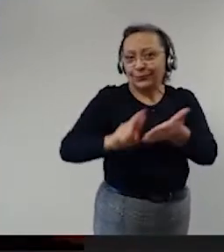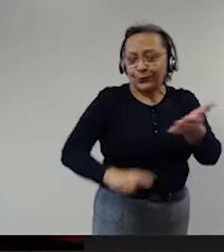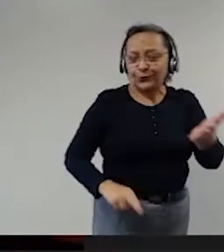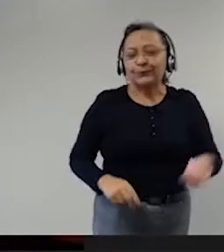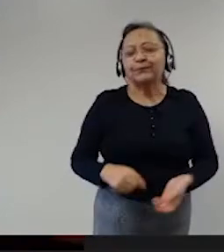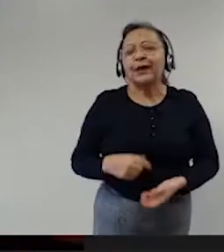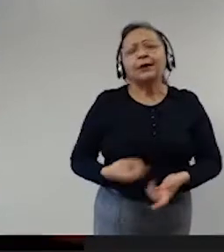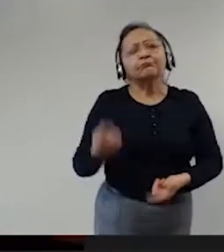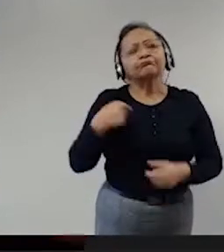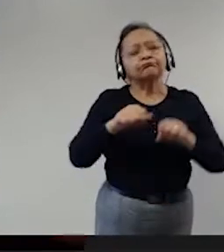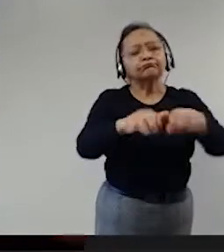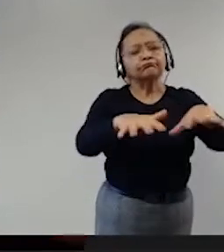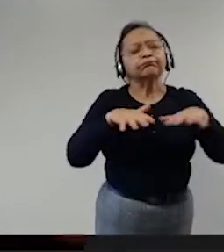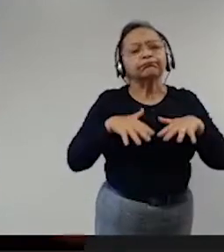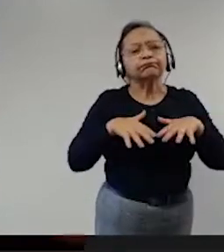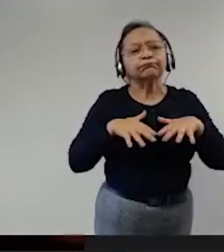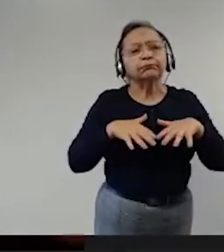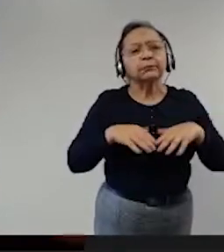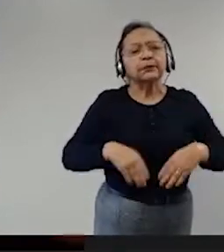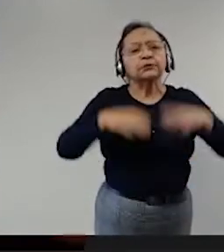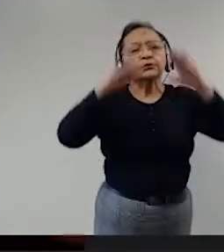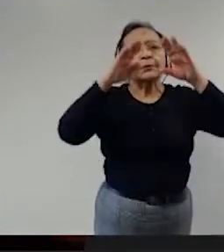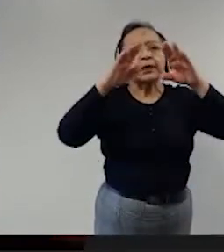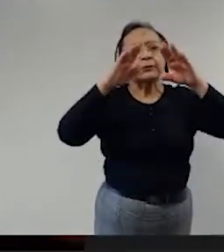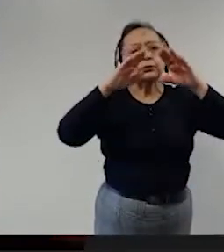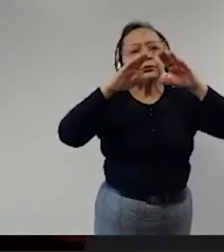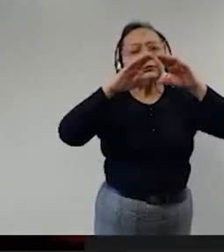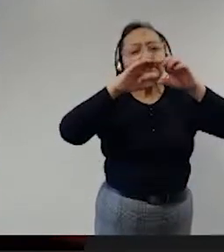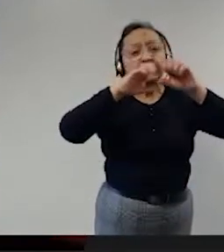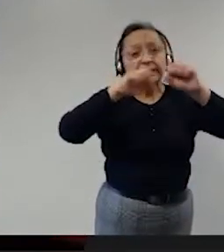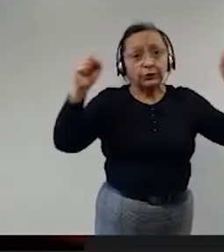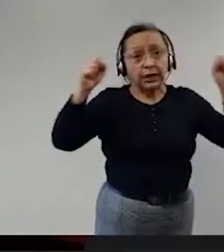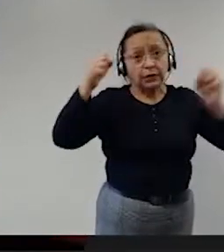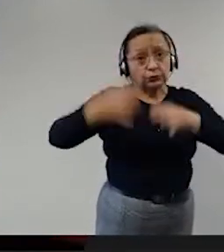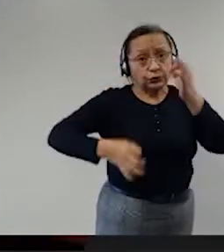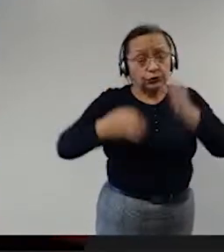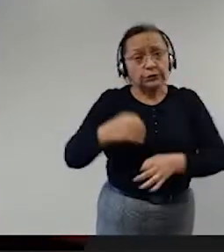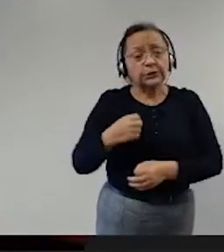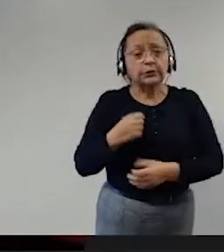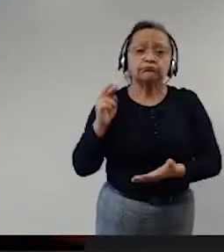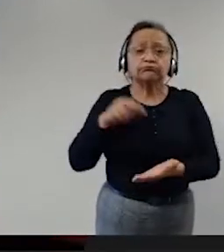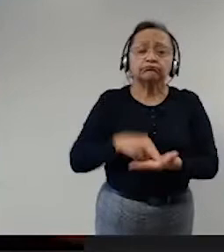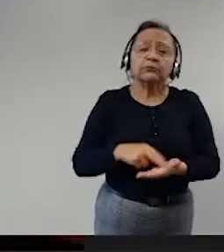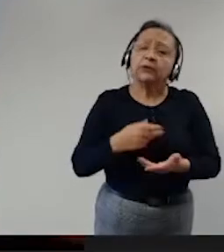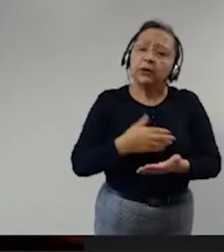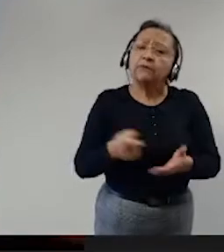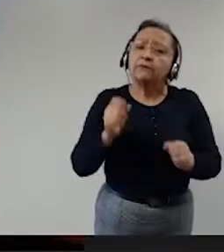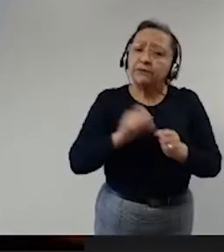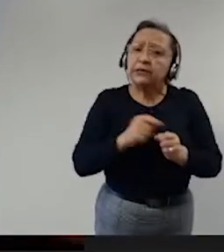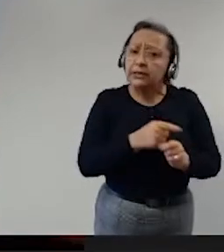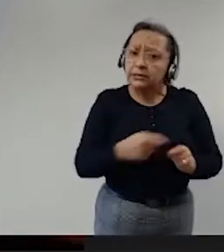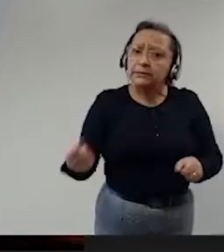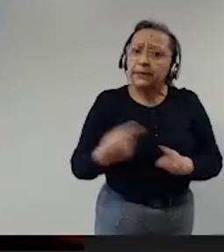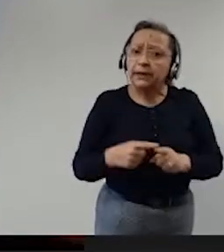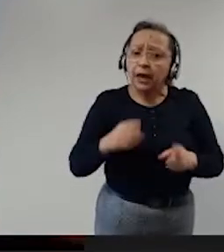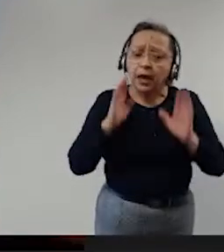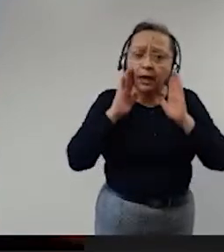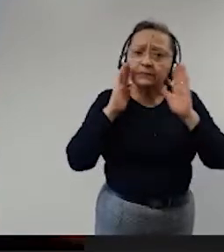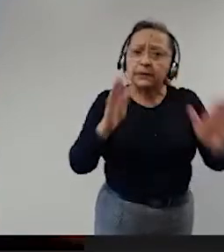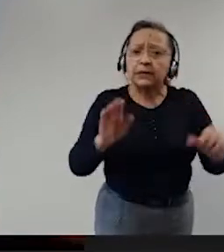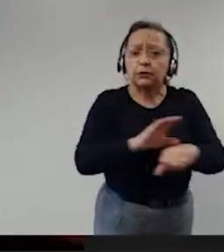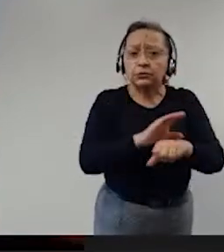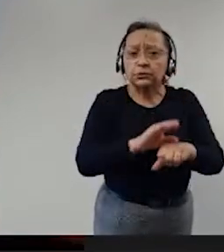os ministros do plenário do Supremo Tribunal que nós tínhamos que fazer aquele enfrentamento porque era para cumprir a Constituição. Quando eu era estudante